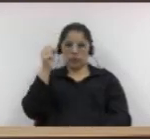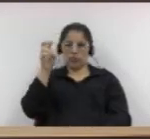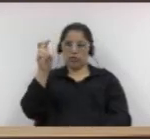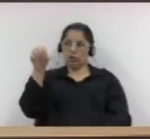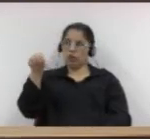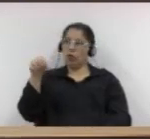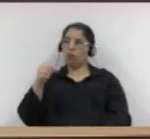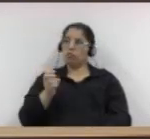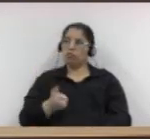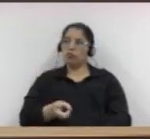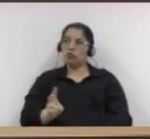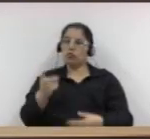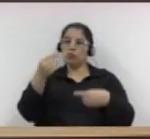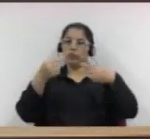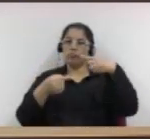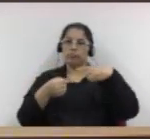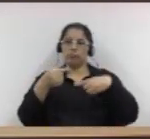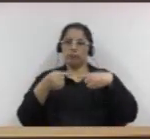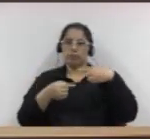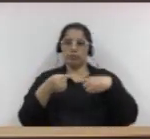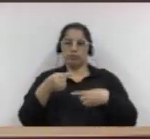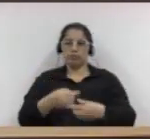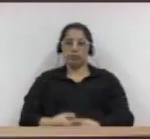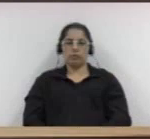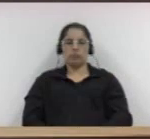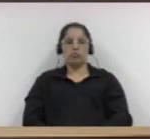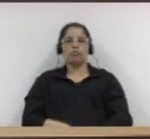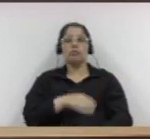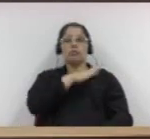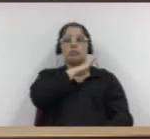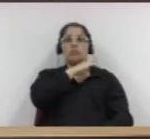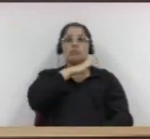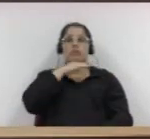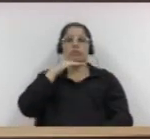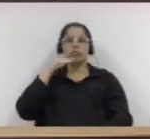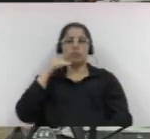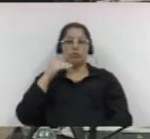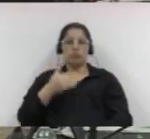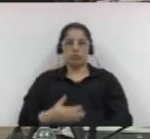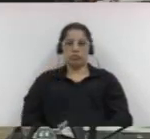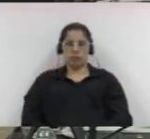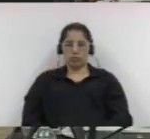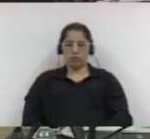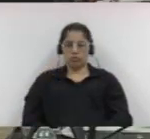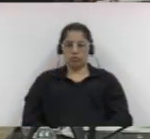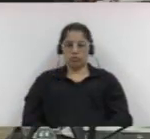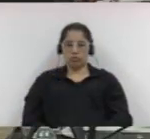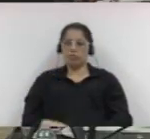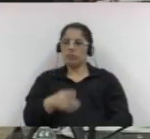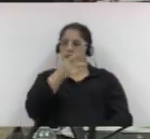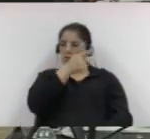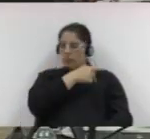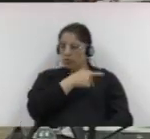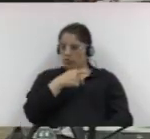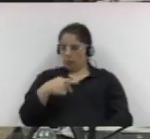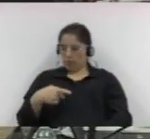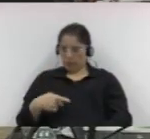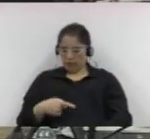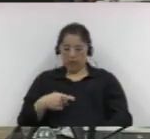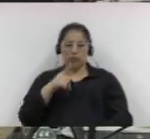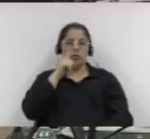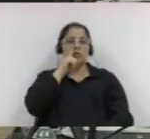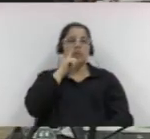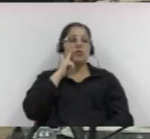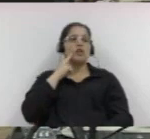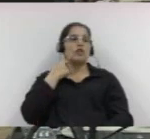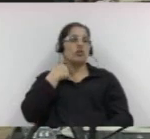859 continua em discussão. Para discutir, o vereador Aloysio Nunes. Senhor presidente, Newton